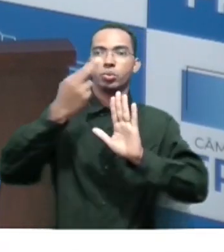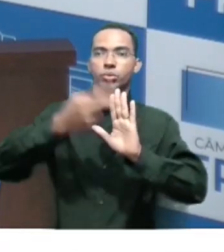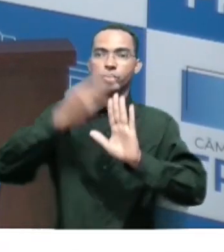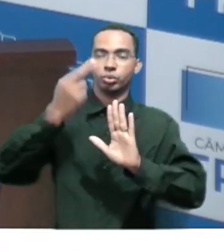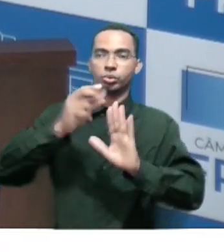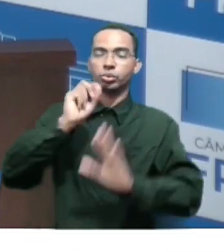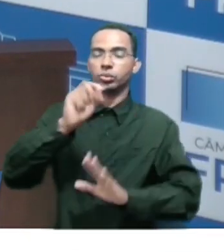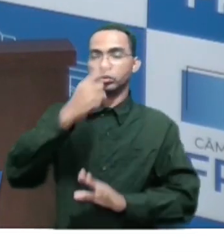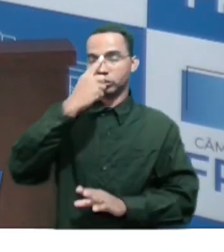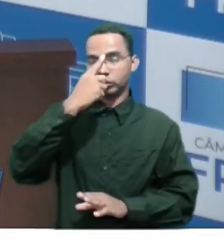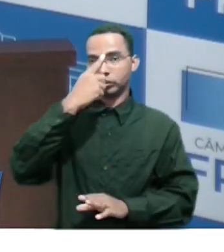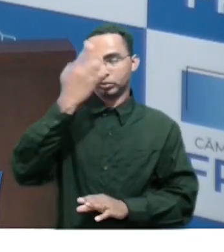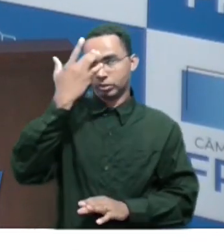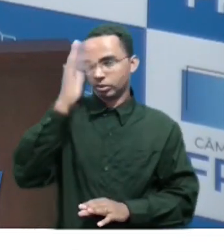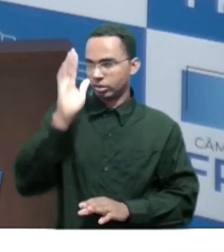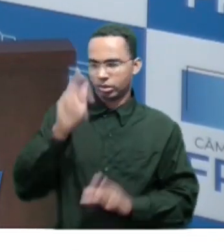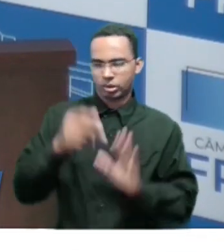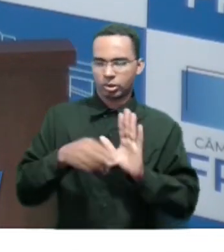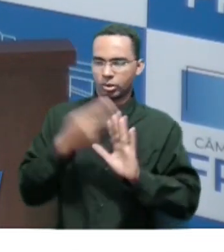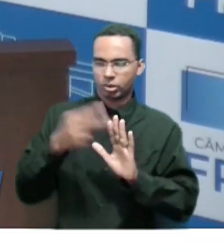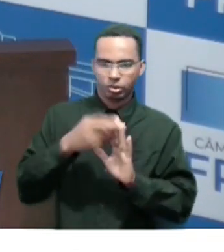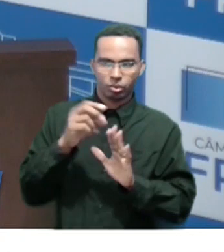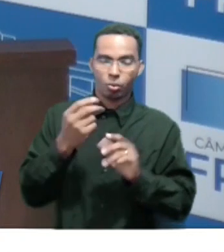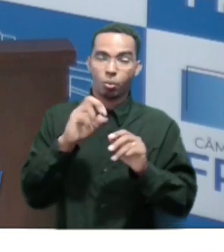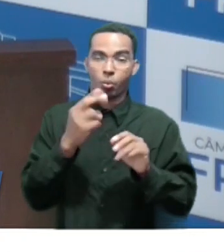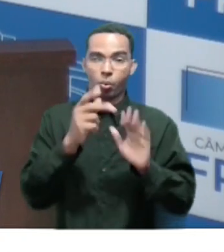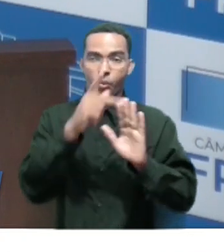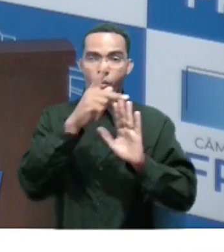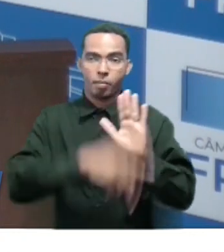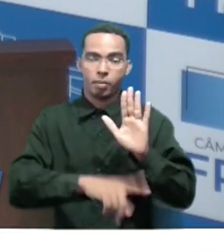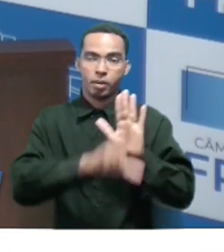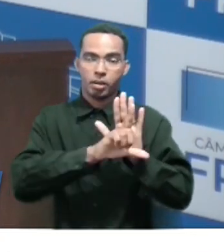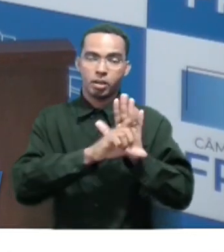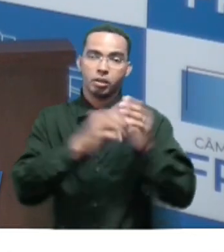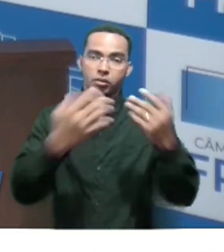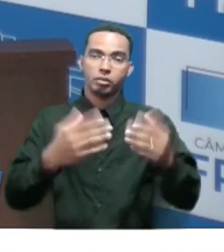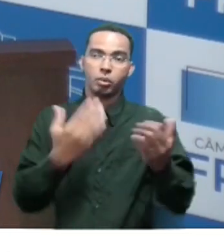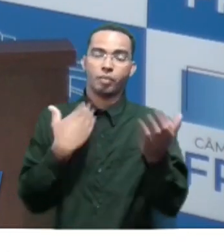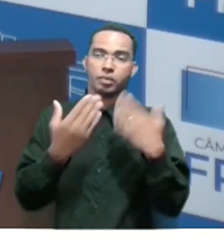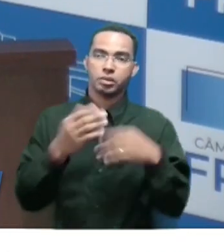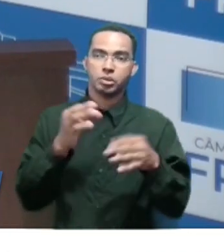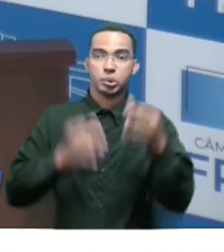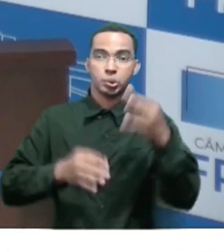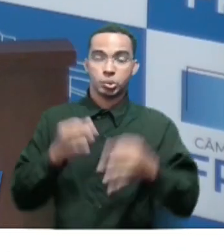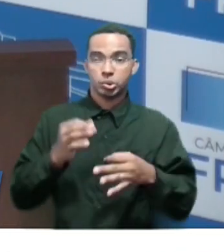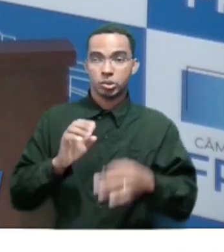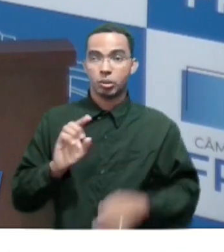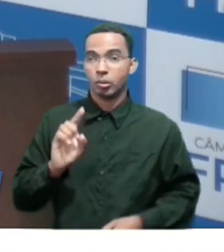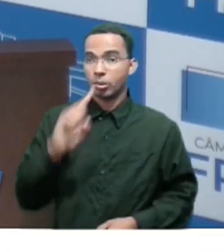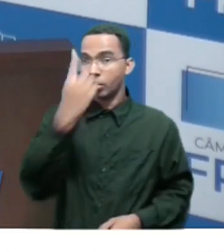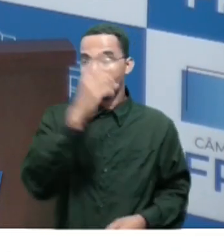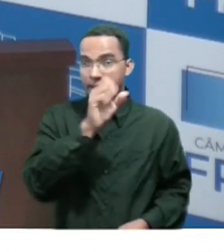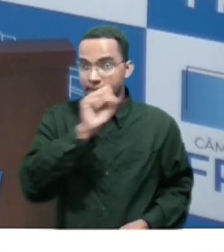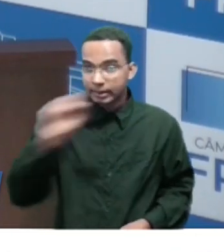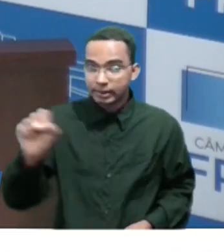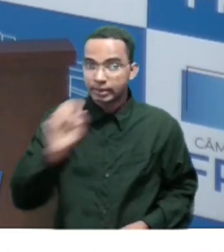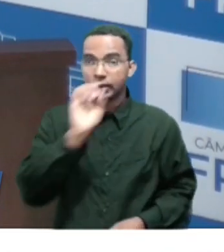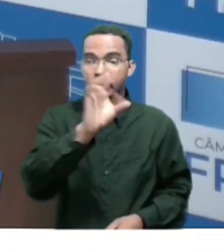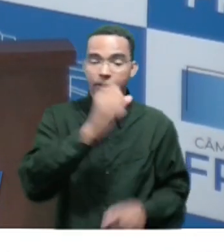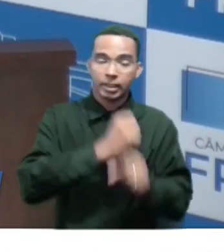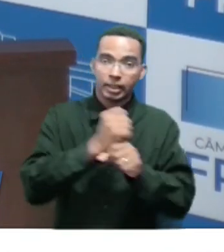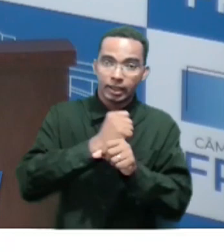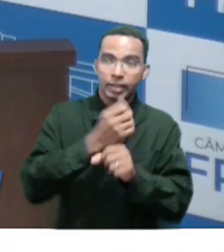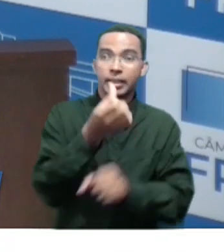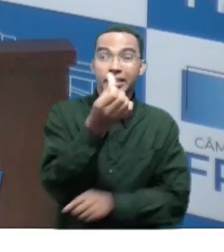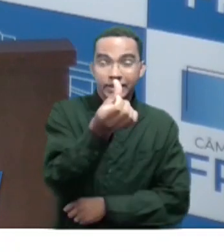não sei se uma resolução, um projeto de lei, nós vamos conversar com o jurídico, para que no primeiro semestre de cada ano, nos